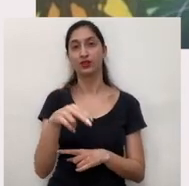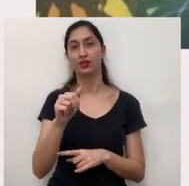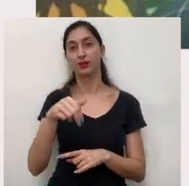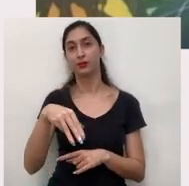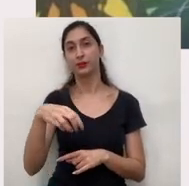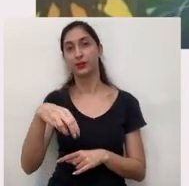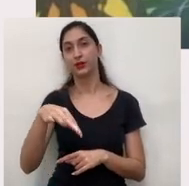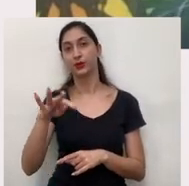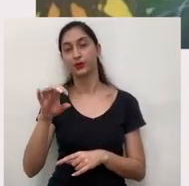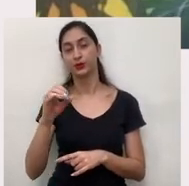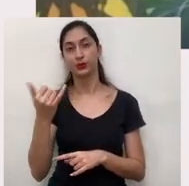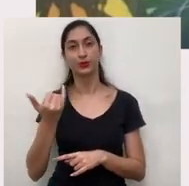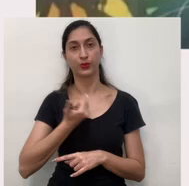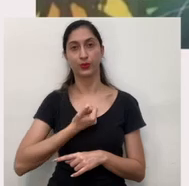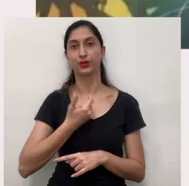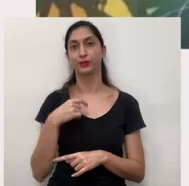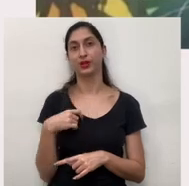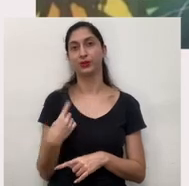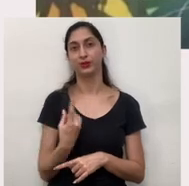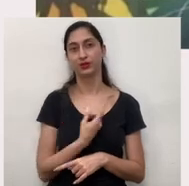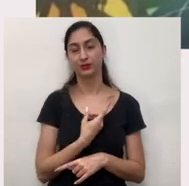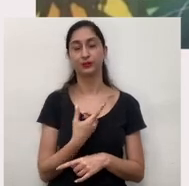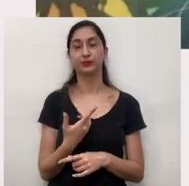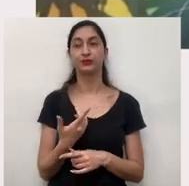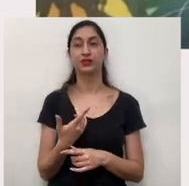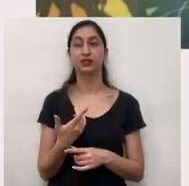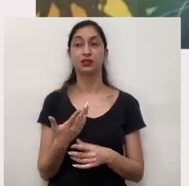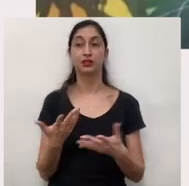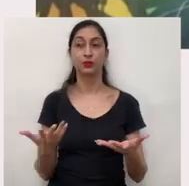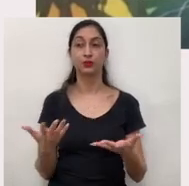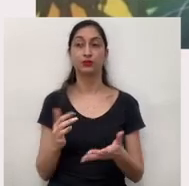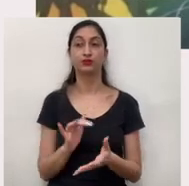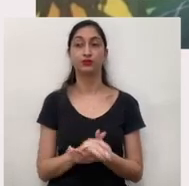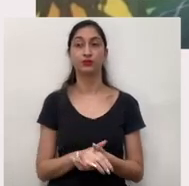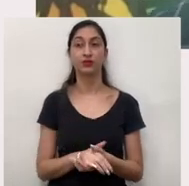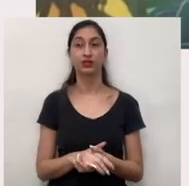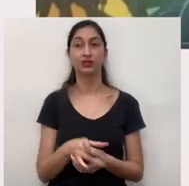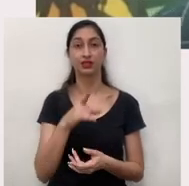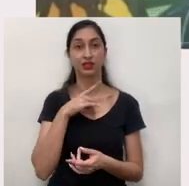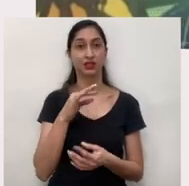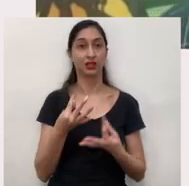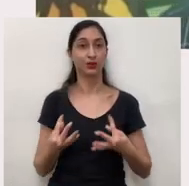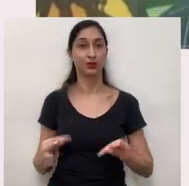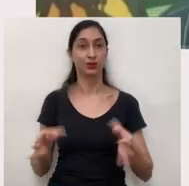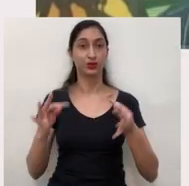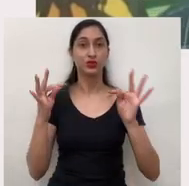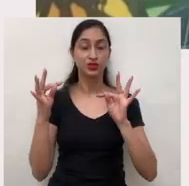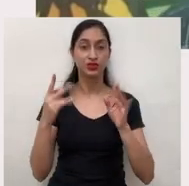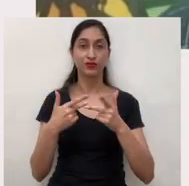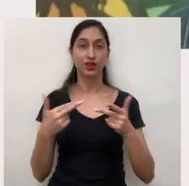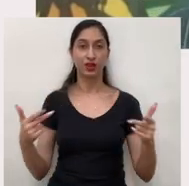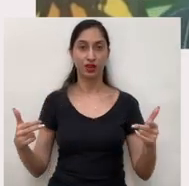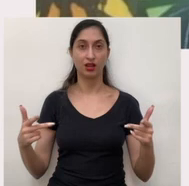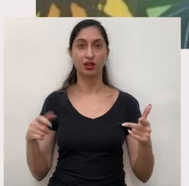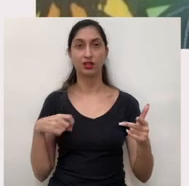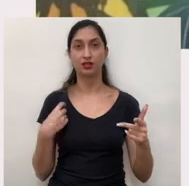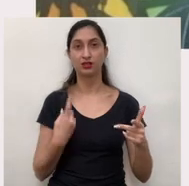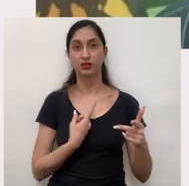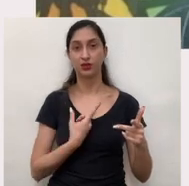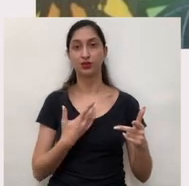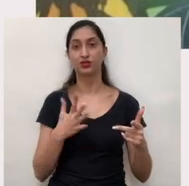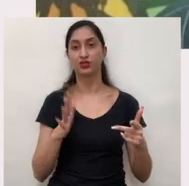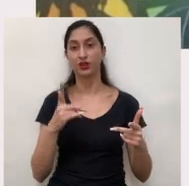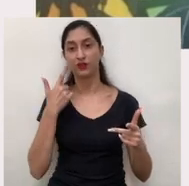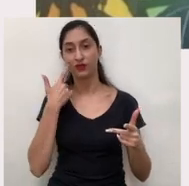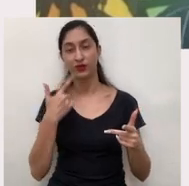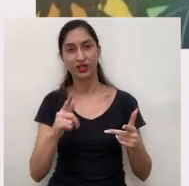conta, assim, né? Bom, para além disso, essa questão das tecnologias que eu vivi com o livro,